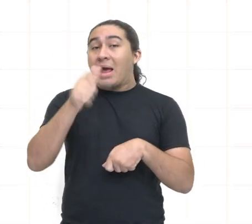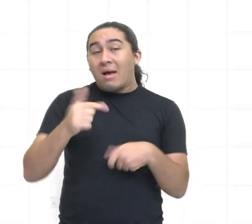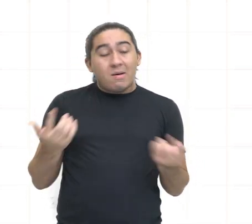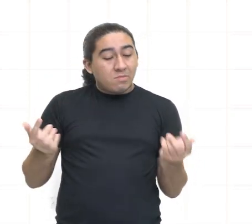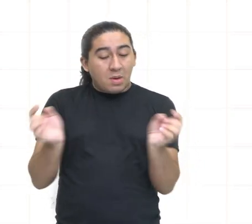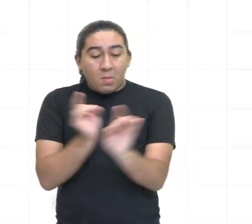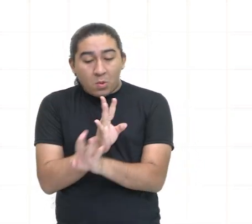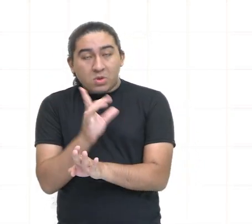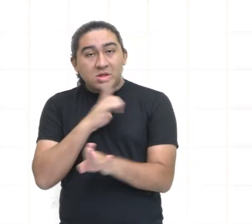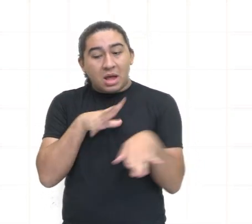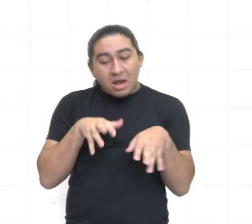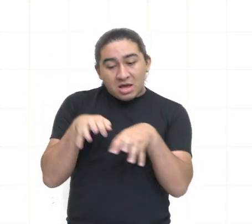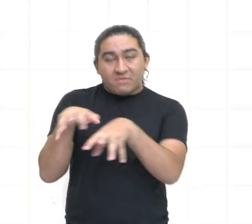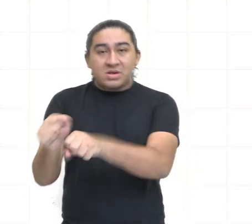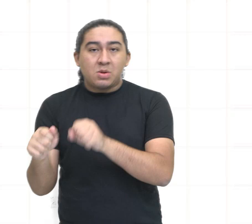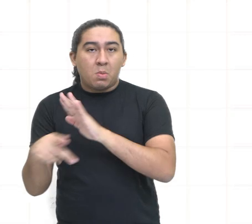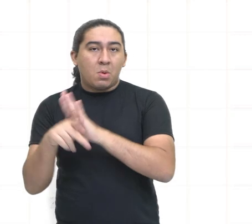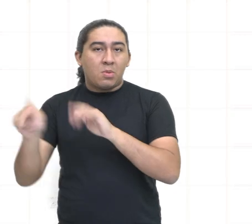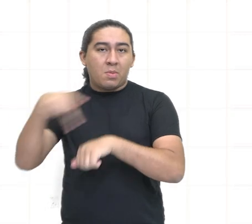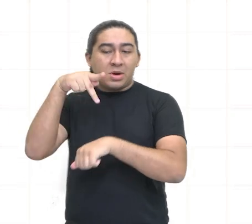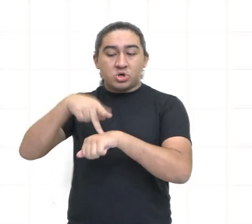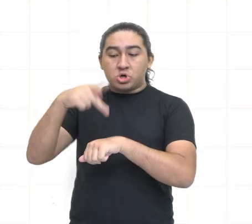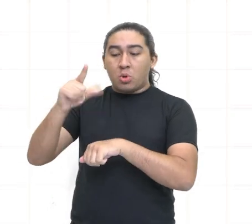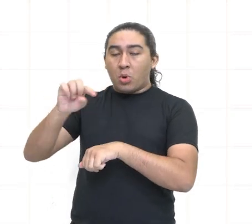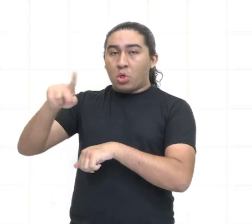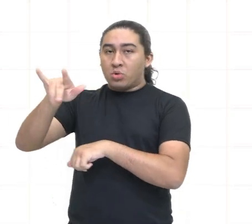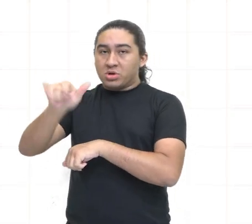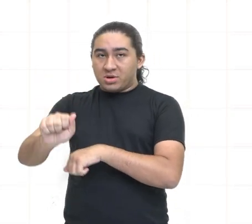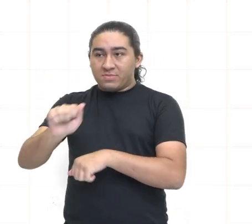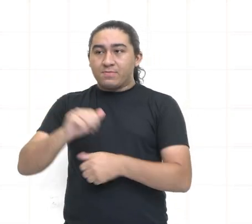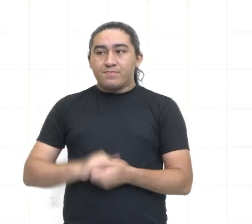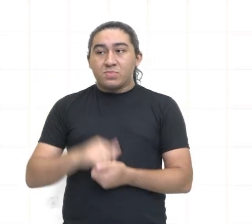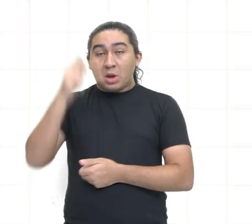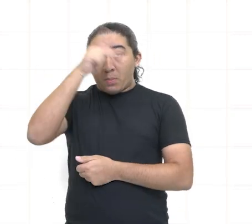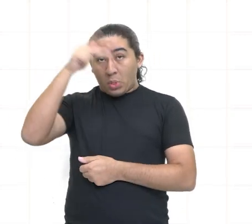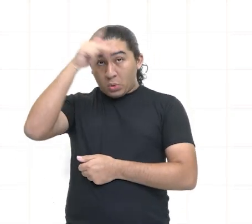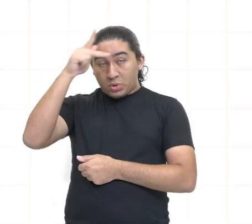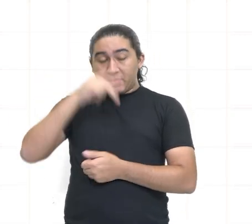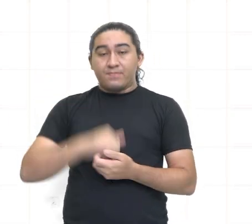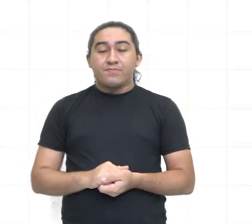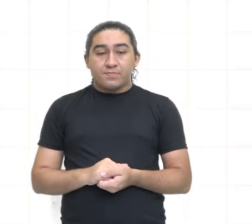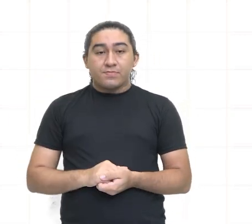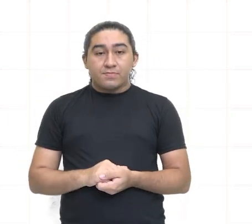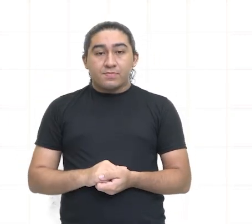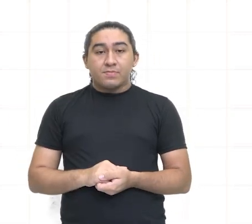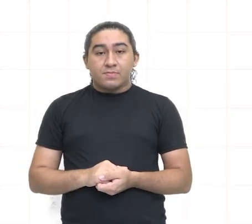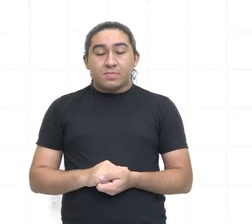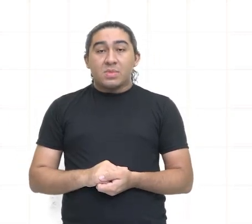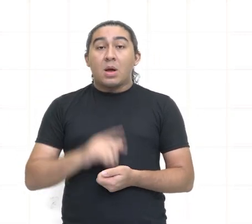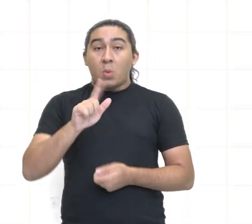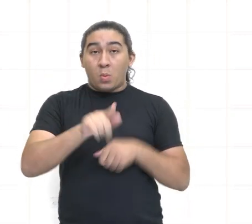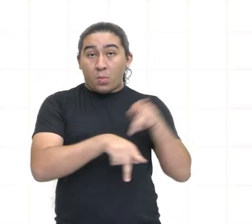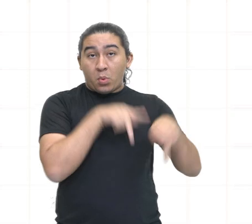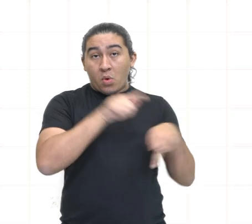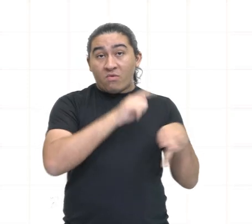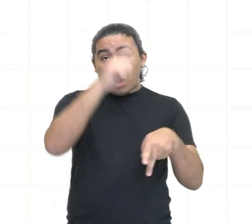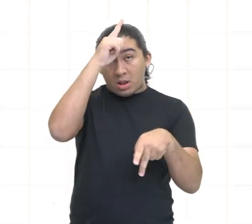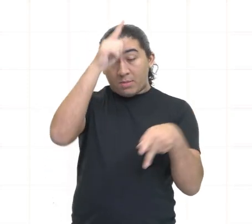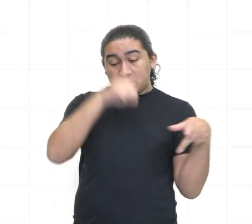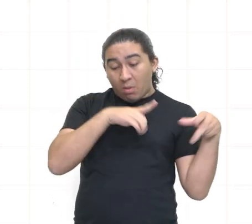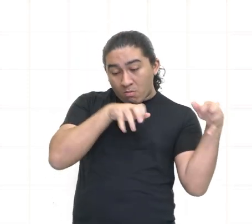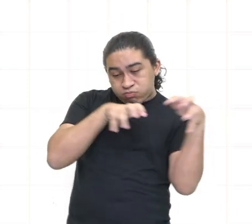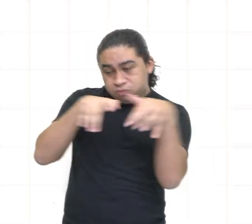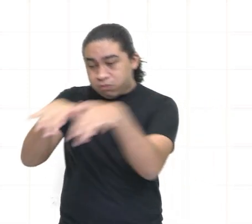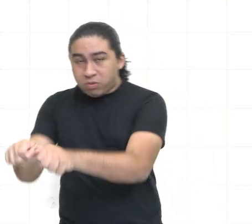é justamente a invasão da Polônia. Em setembro de 1939, os alemães invadem a